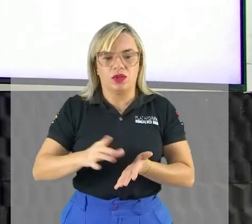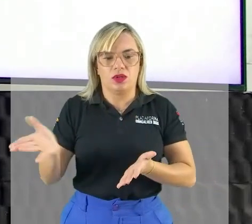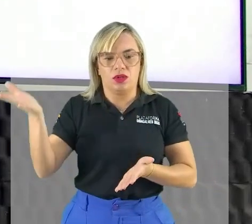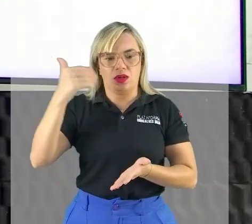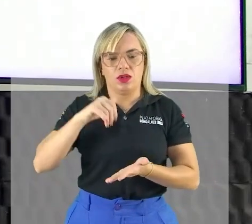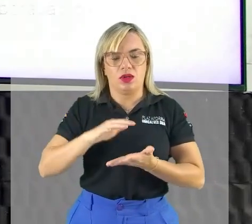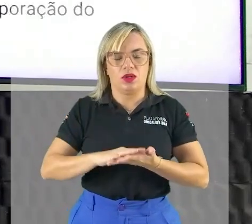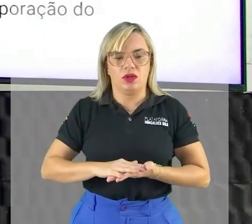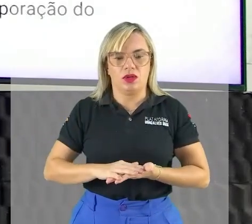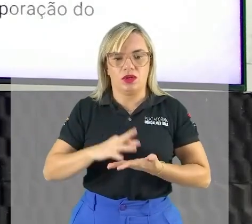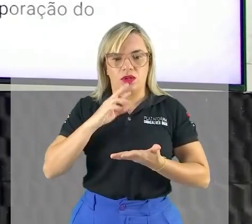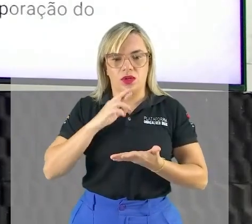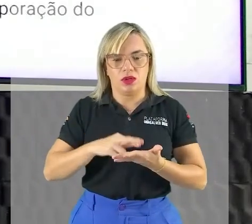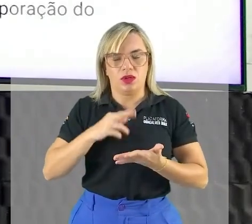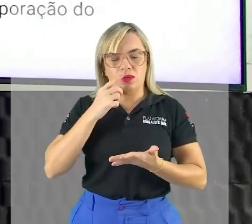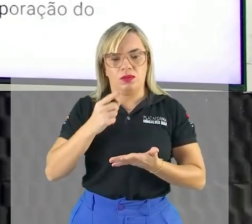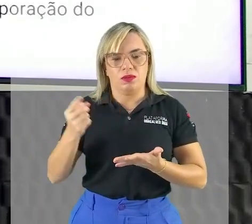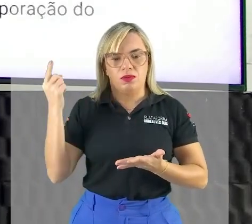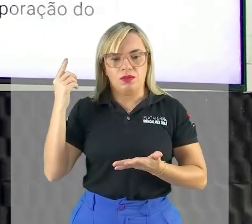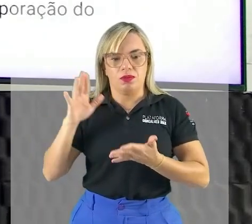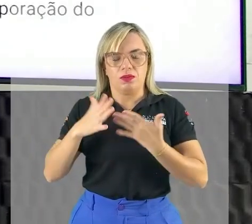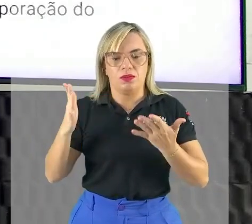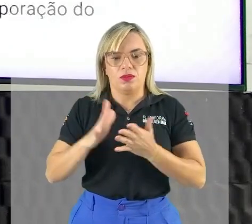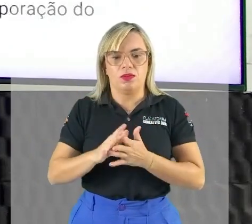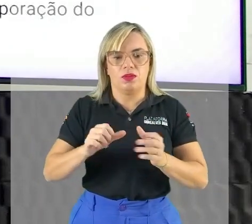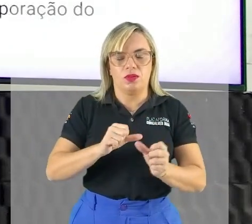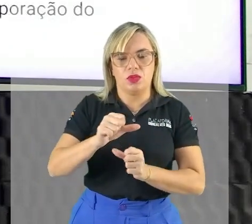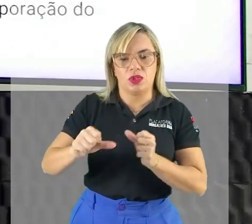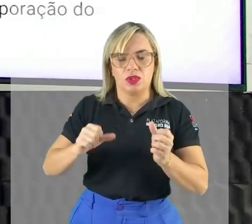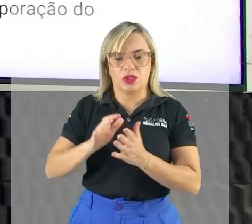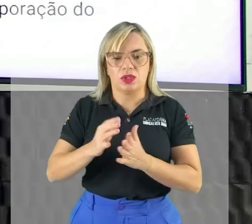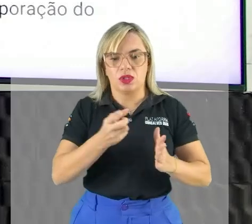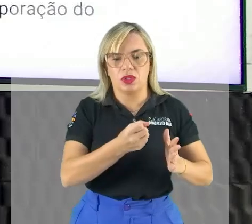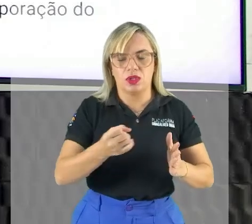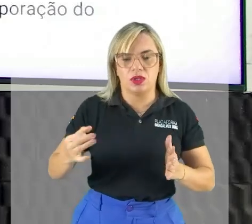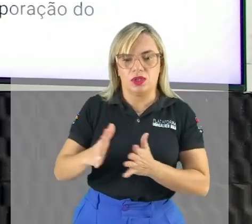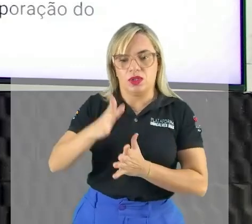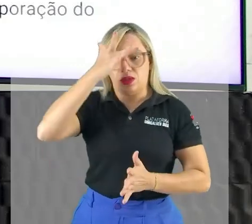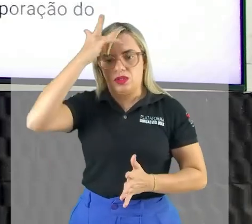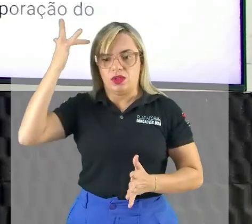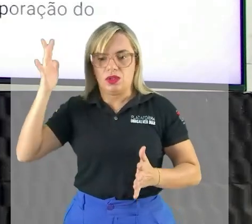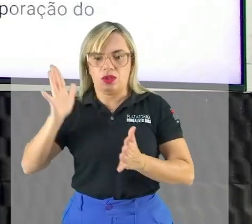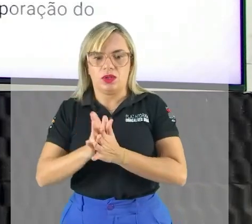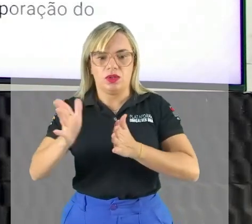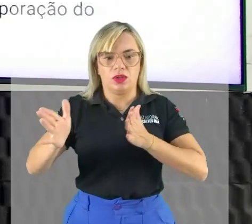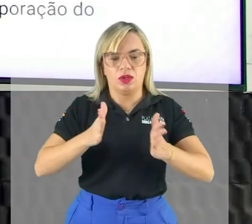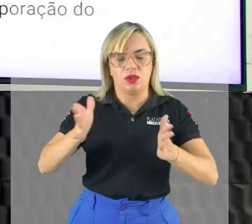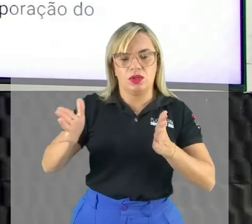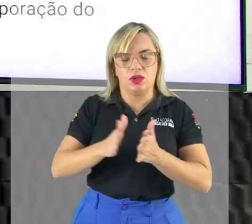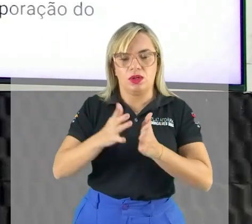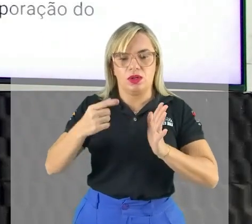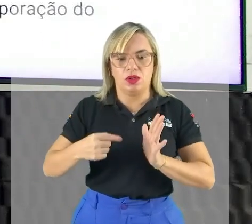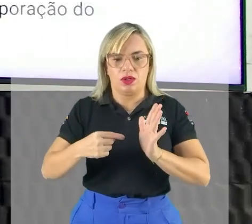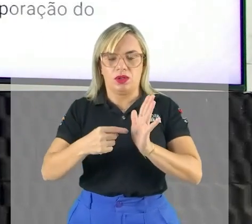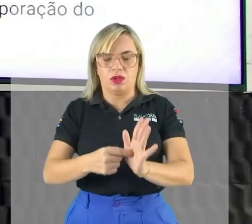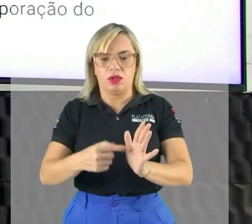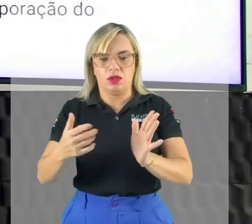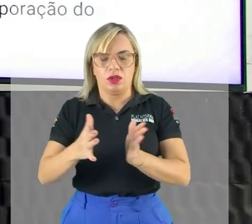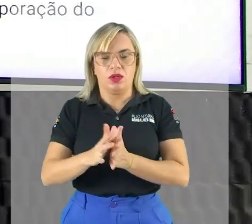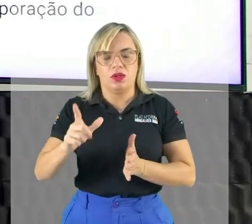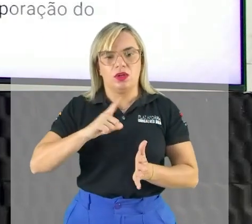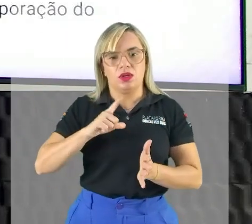vamos lá para o enunciado a alteração demográfica destacada no período teve como causa a